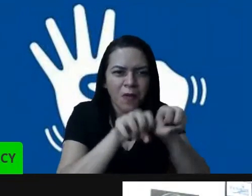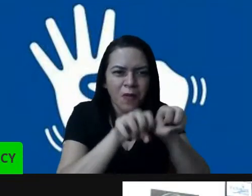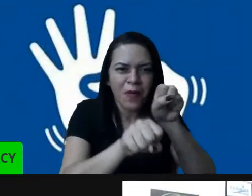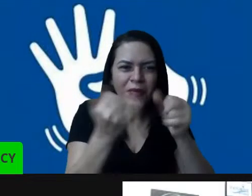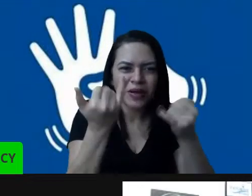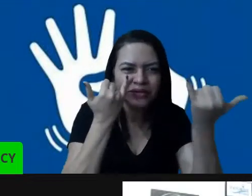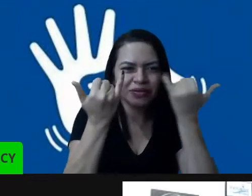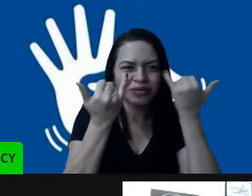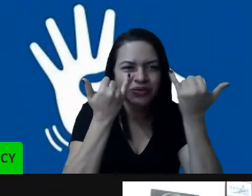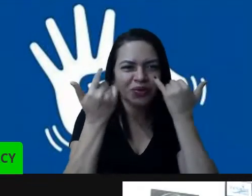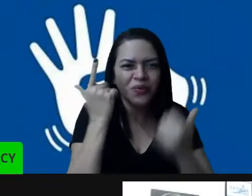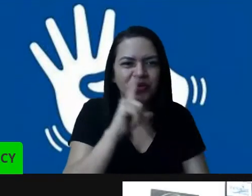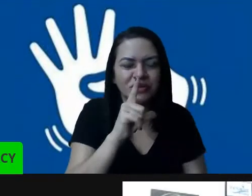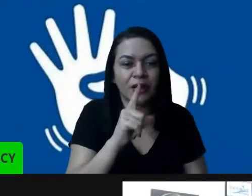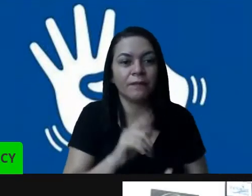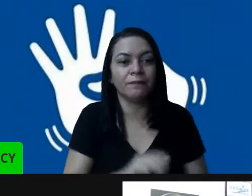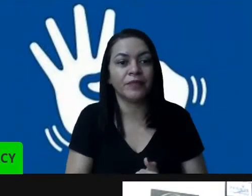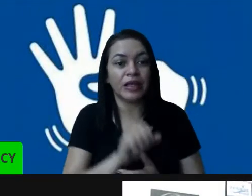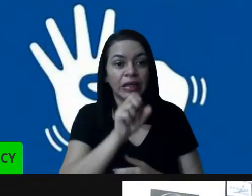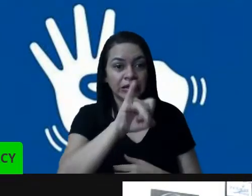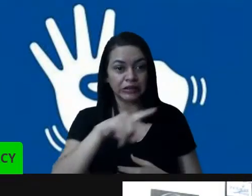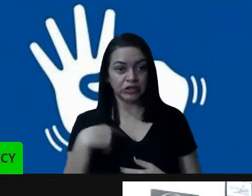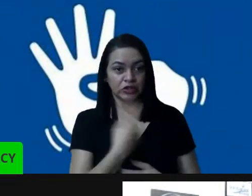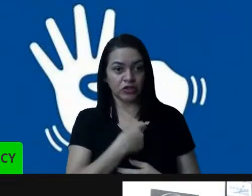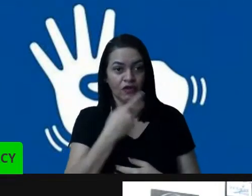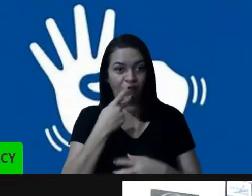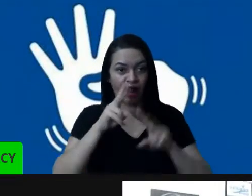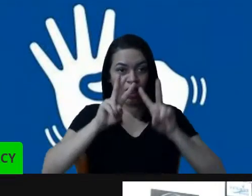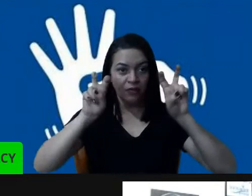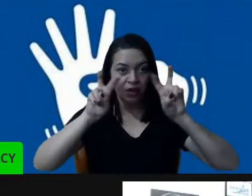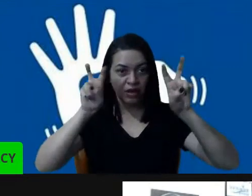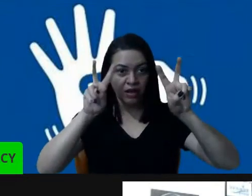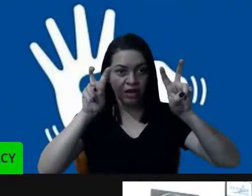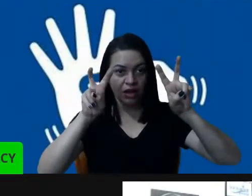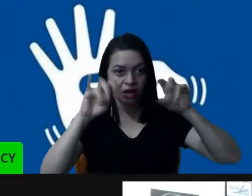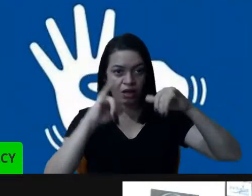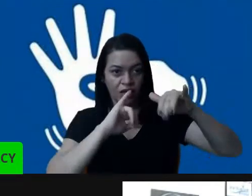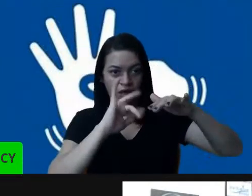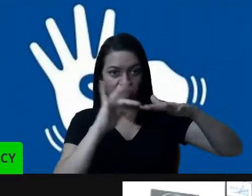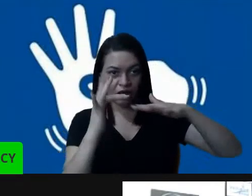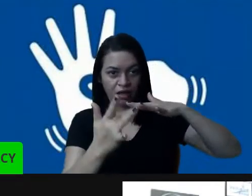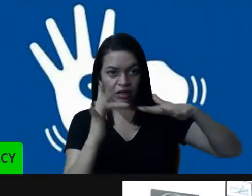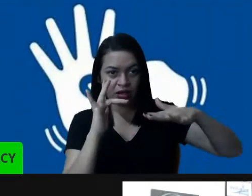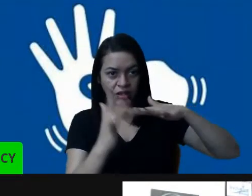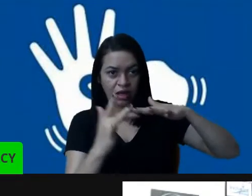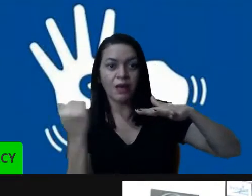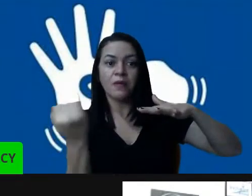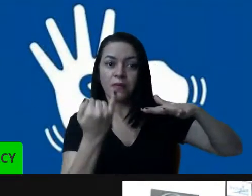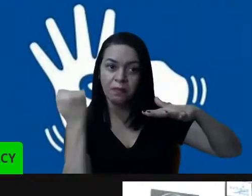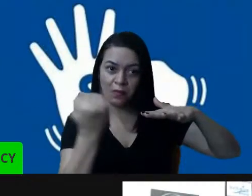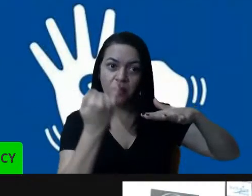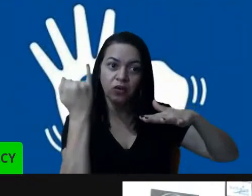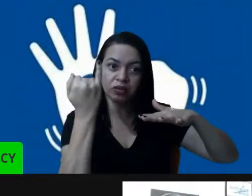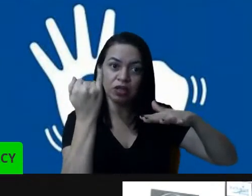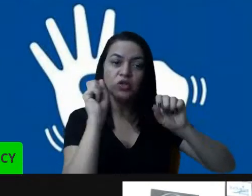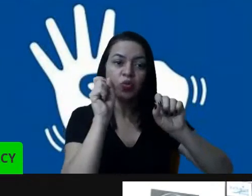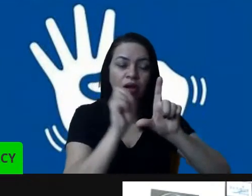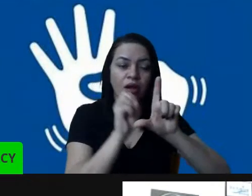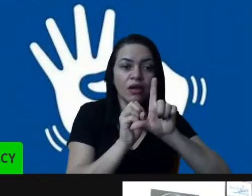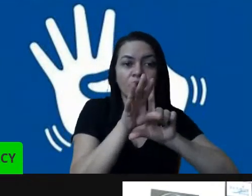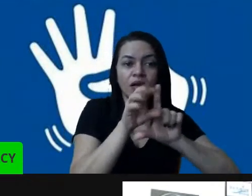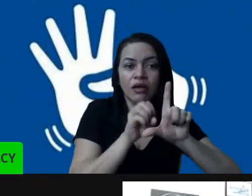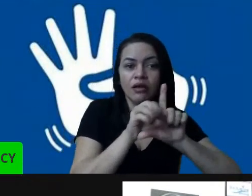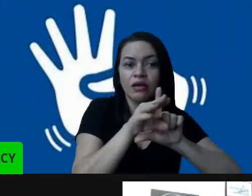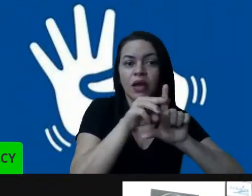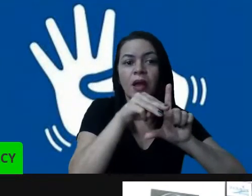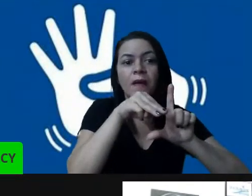gente não pode, de maneira alguma, deixar de pensar na importância da gente trabalhar essa mídia social, mas lembrar que a gente